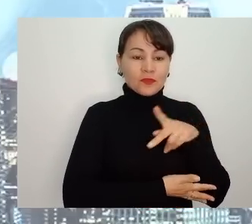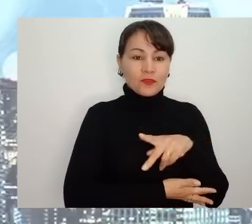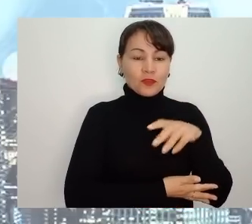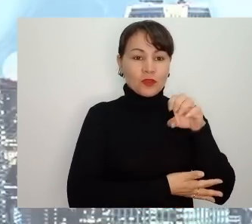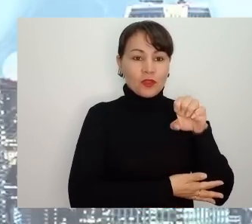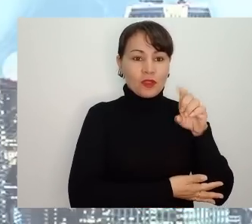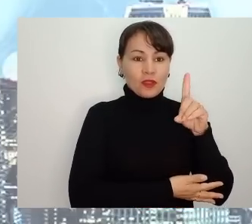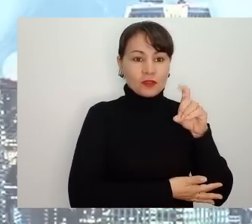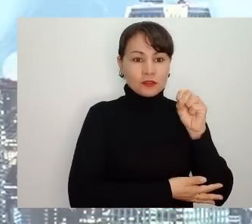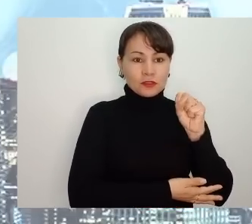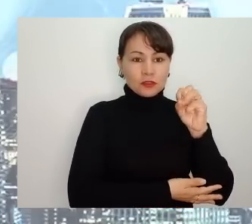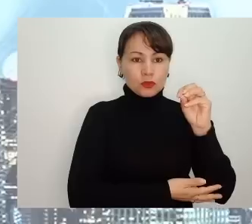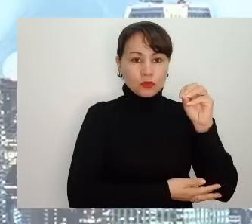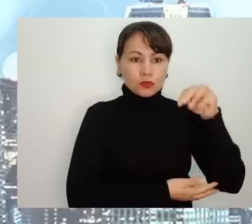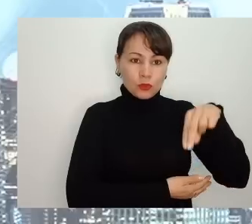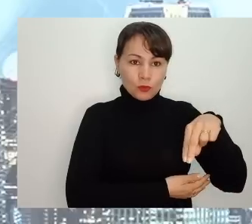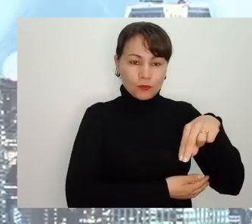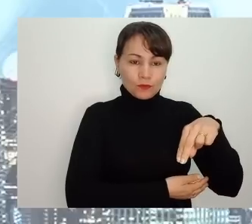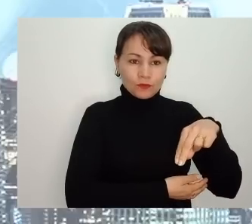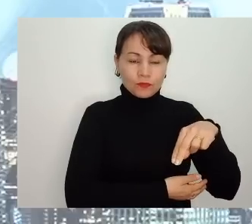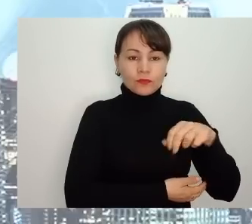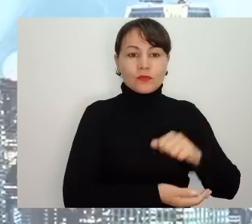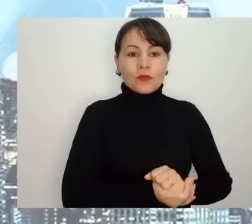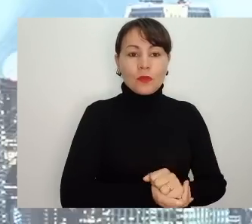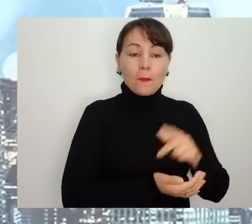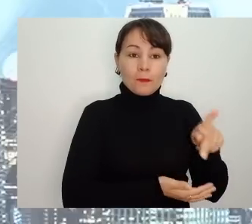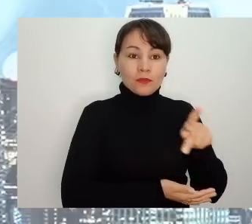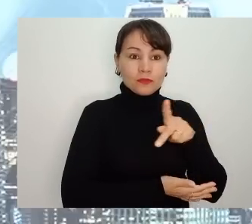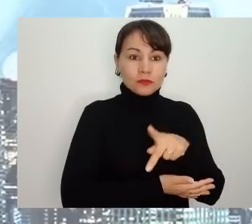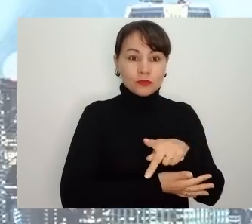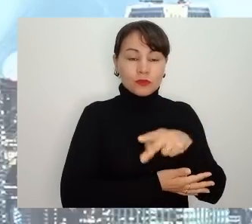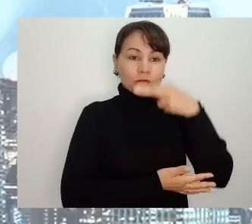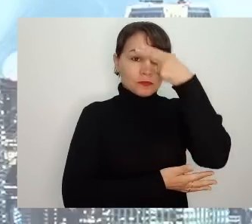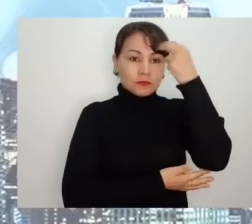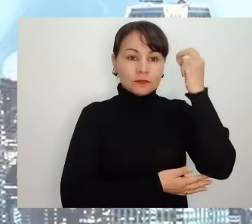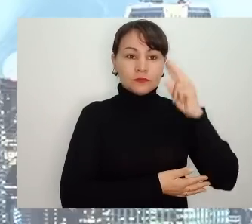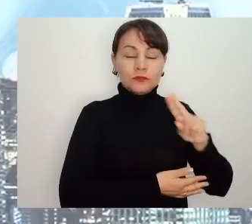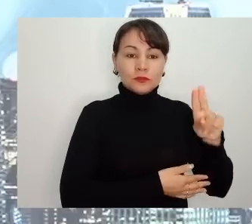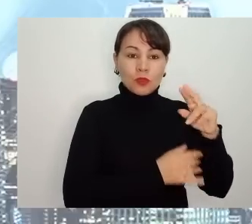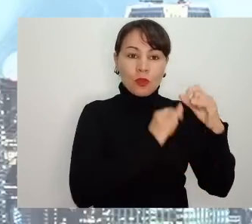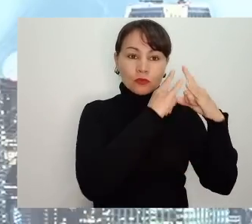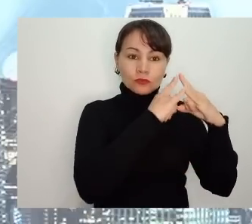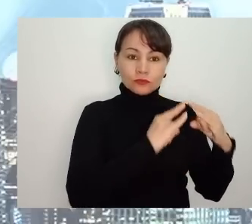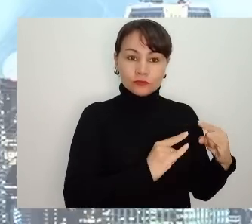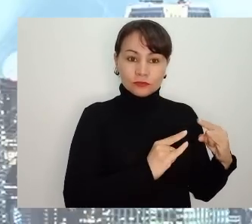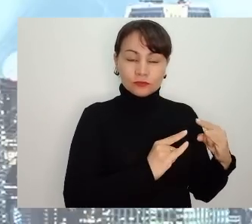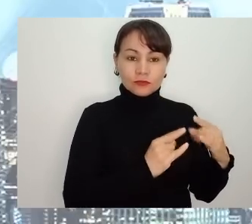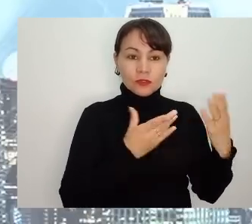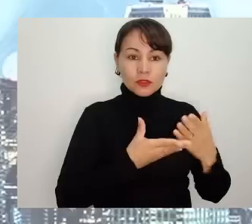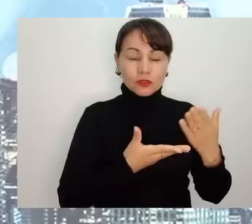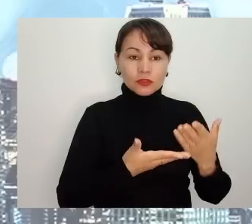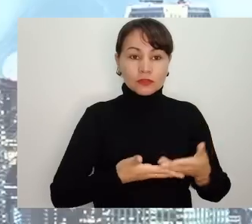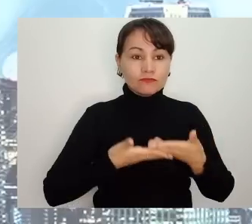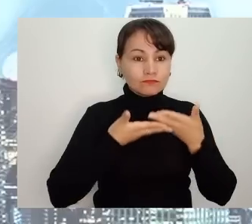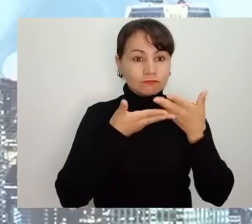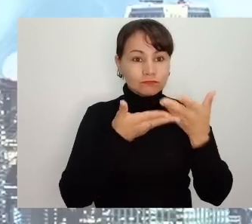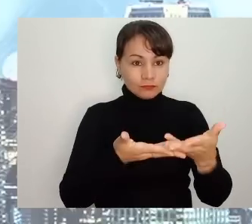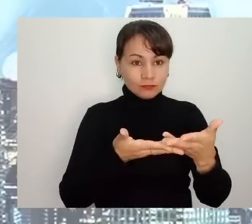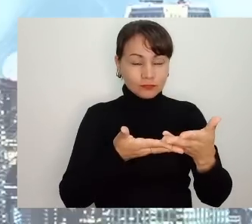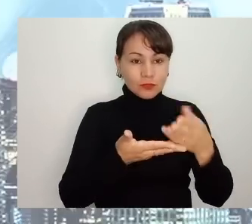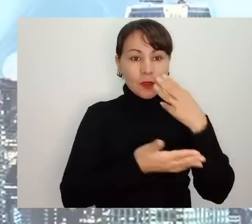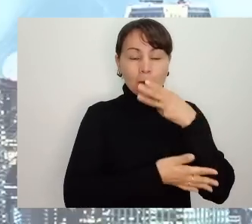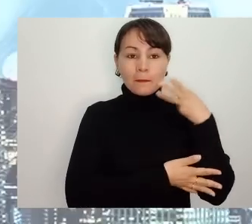Sou o professor Edson Quagliotto, professor da instituição Sensupeg, e hoje eu vou trazer para